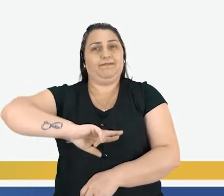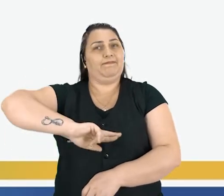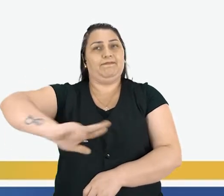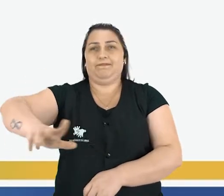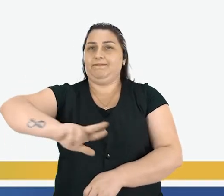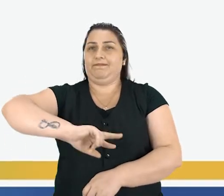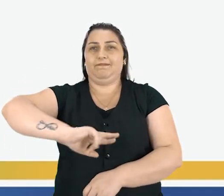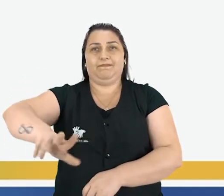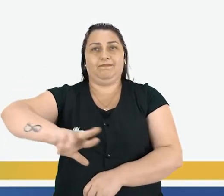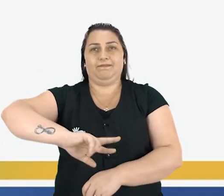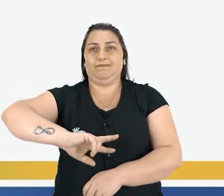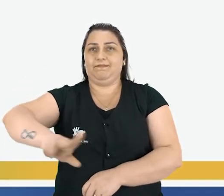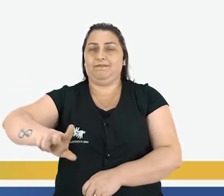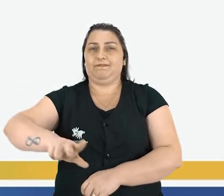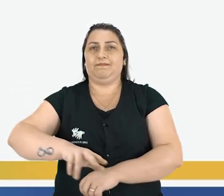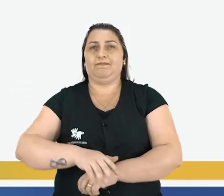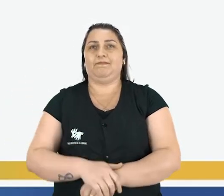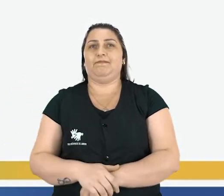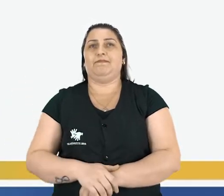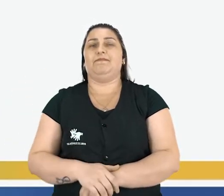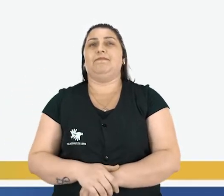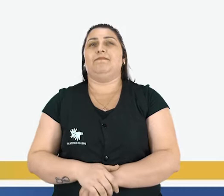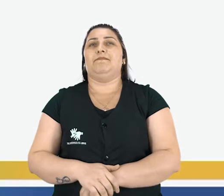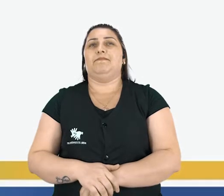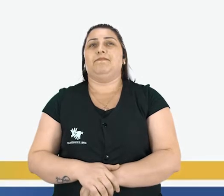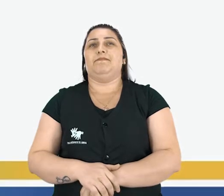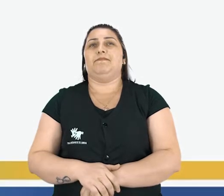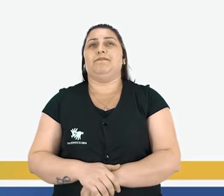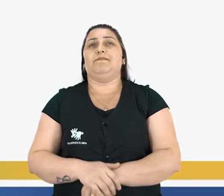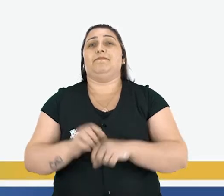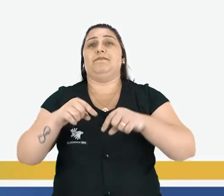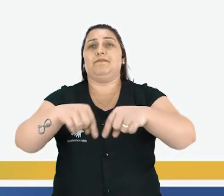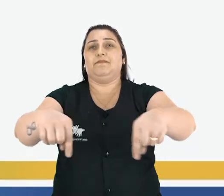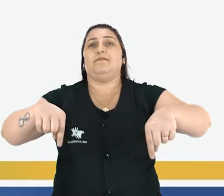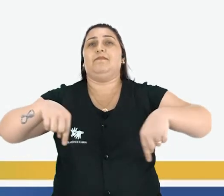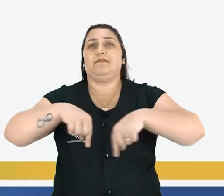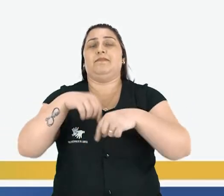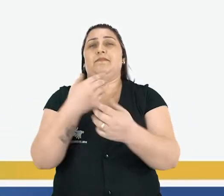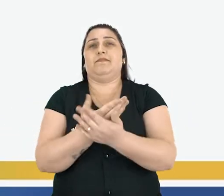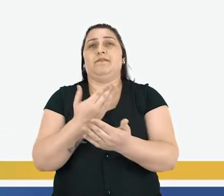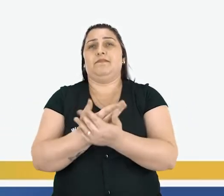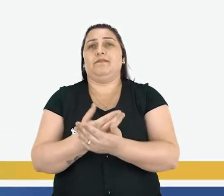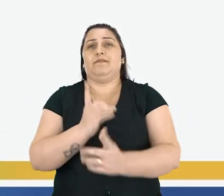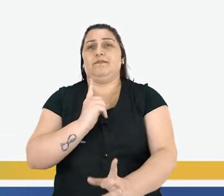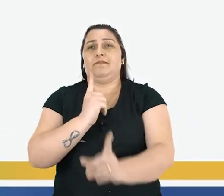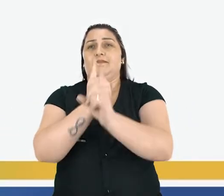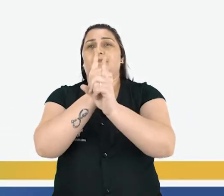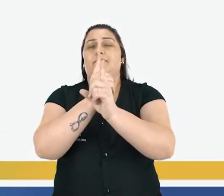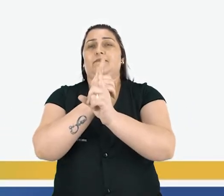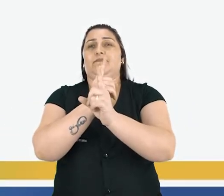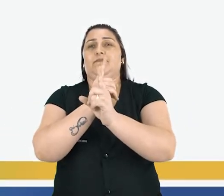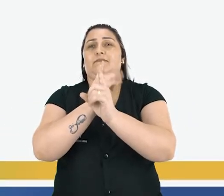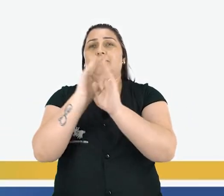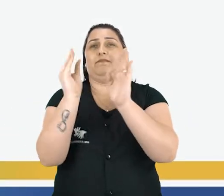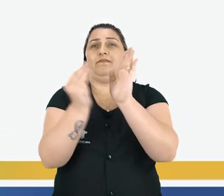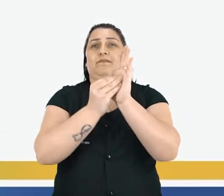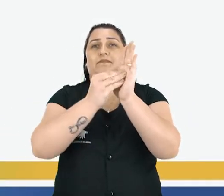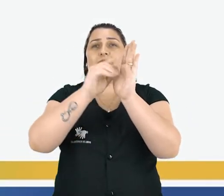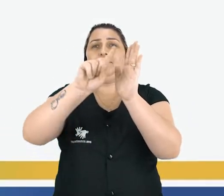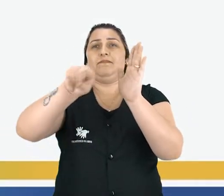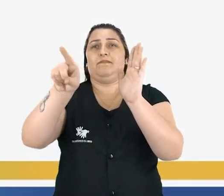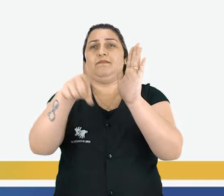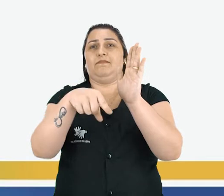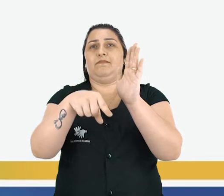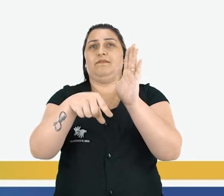esta dependência é o pátio não estou dependência é a sala de aula você já encontrou onde está o